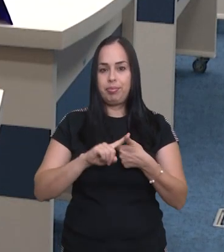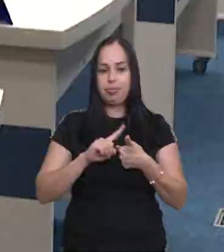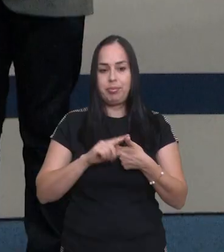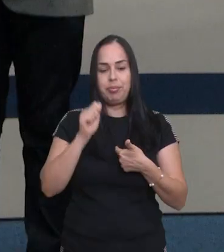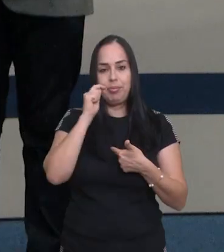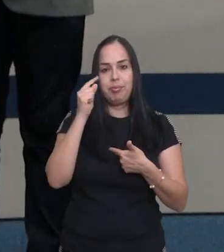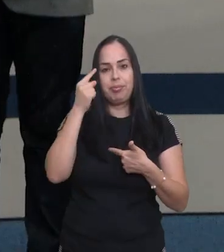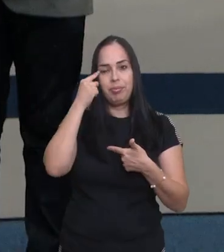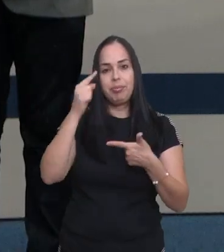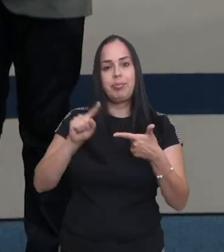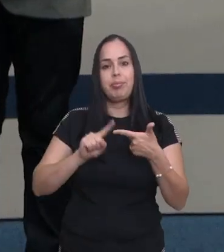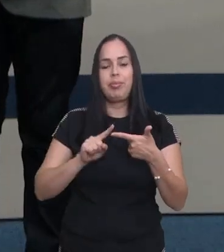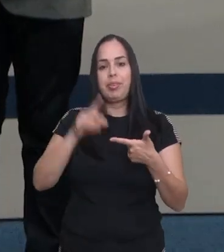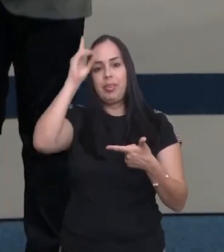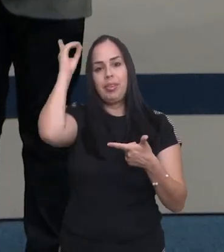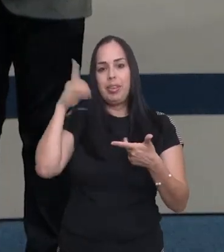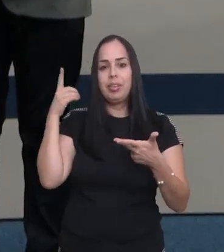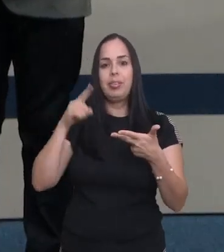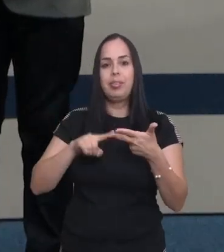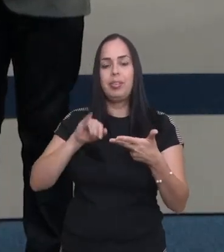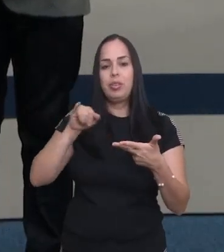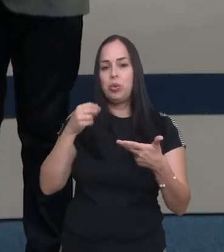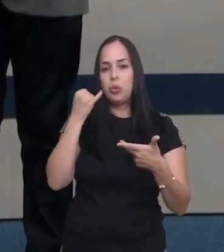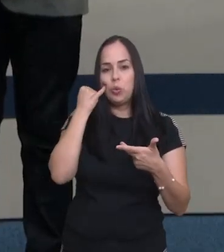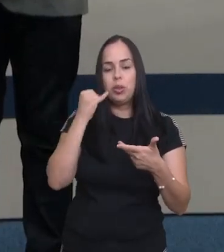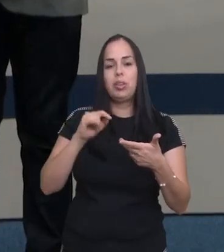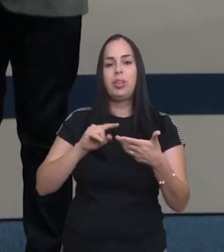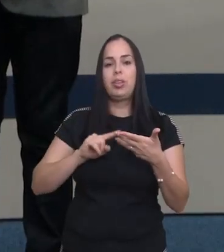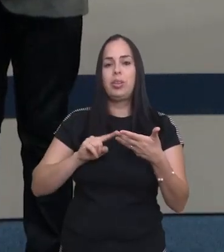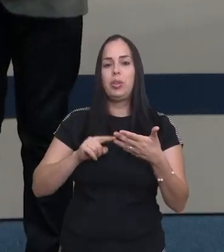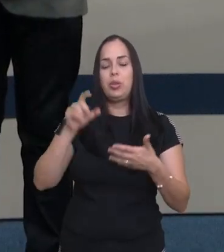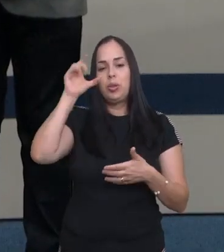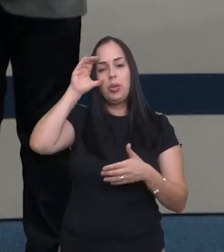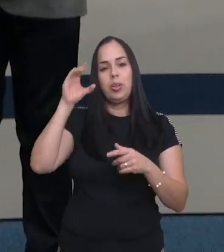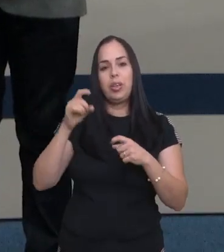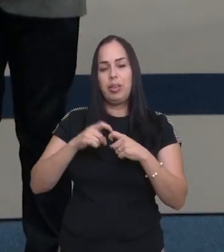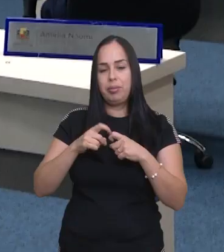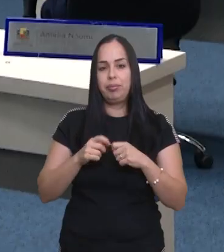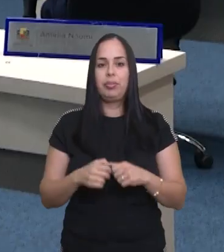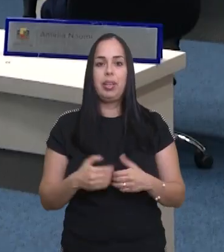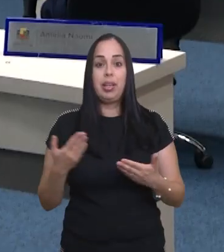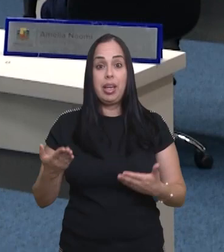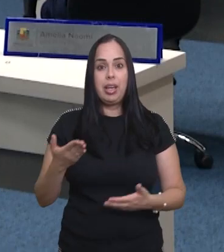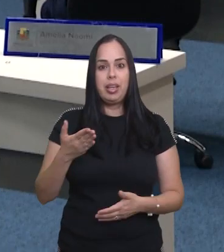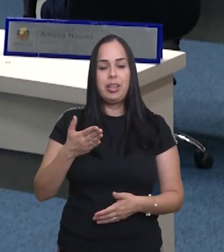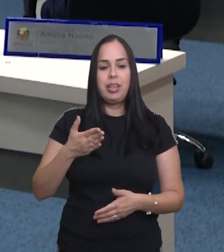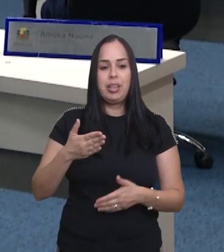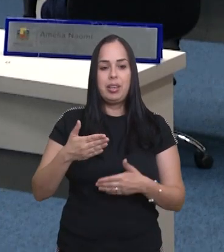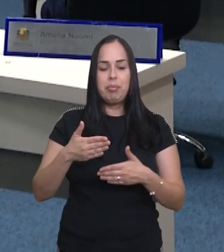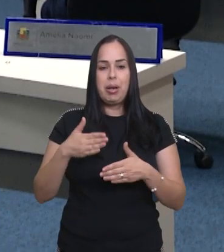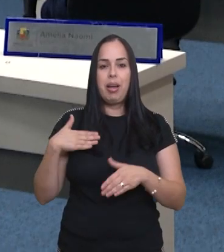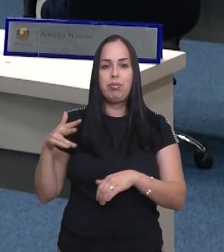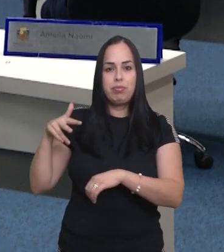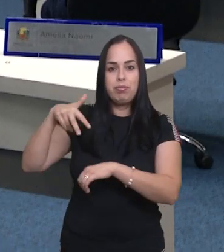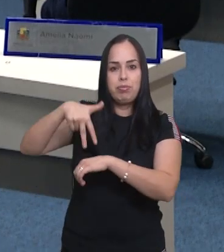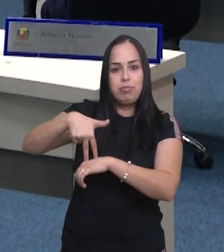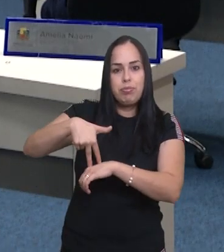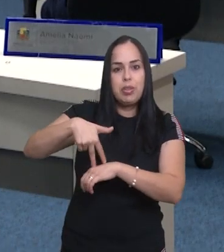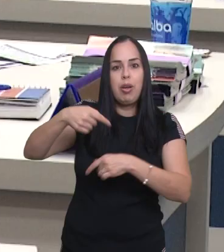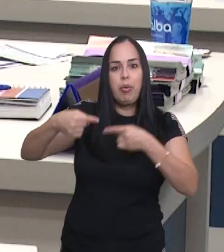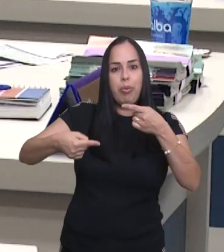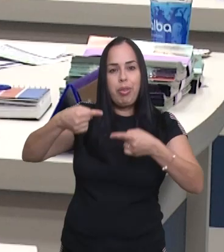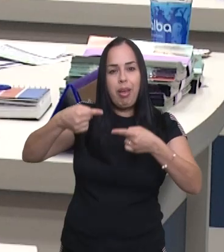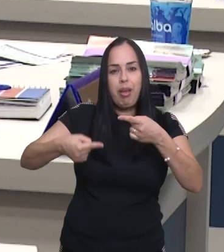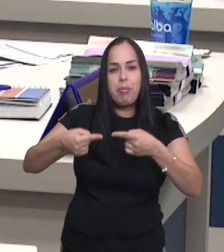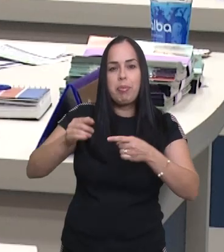parlamentares Amélia Naomi, Dulce Rita, Juliana Fraga e Dr. Elton. Para os vereadores, abrir espaços de